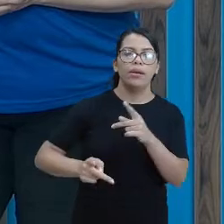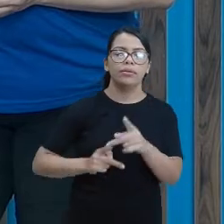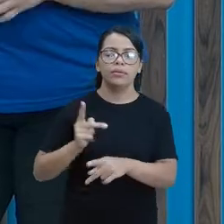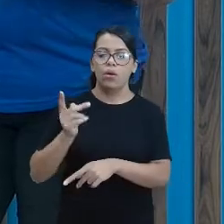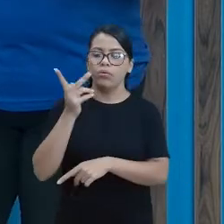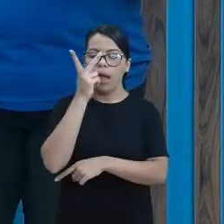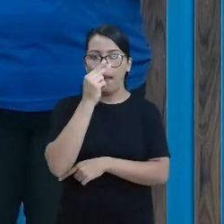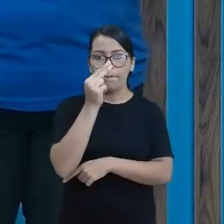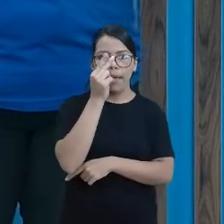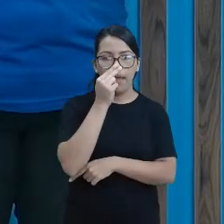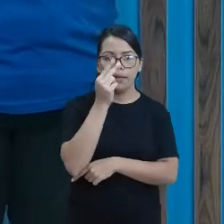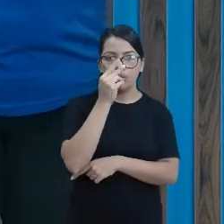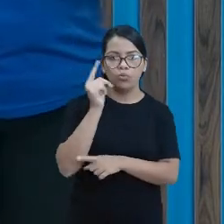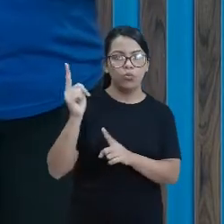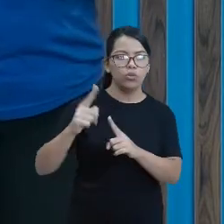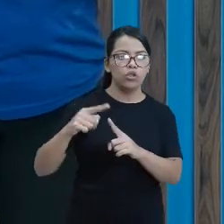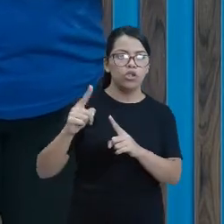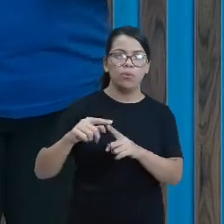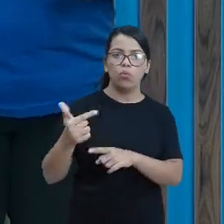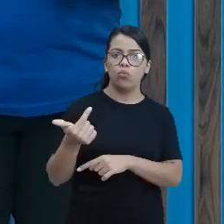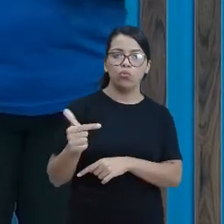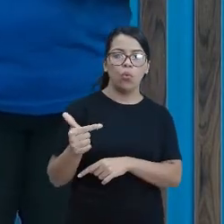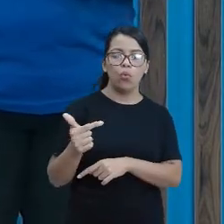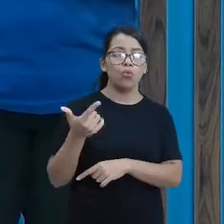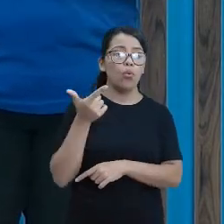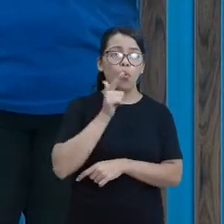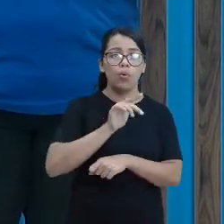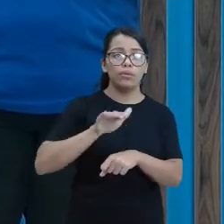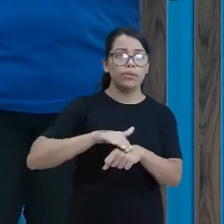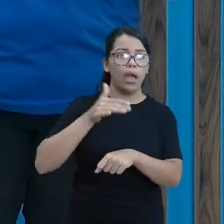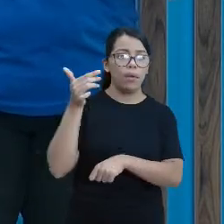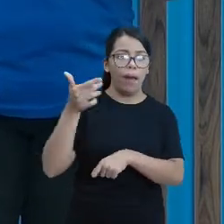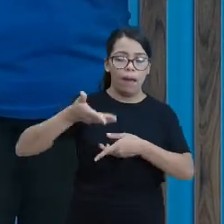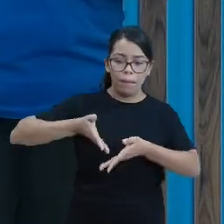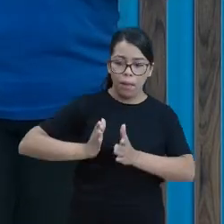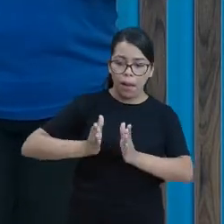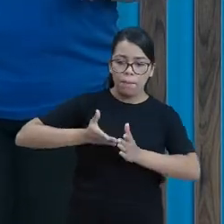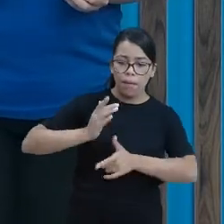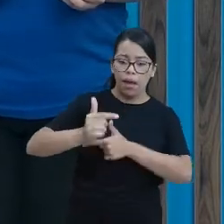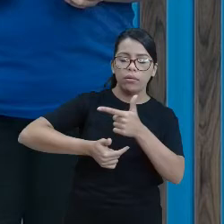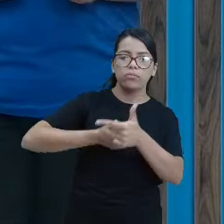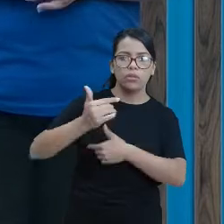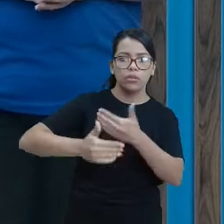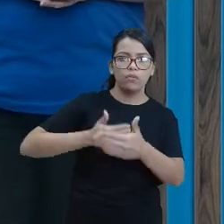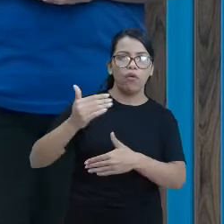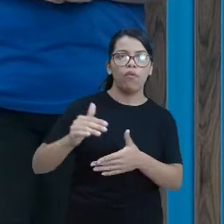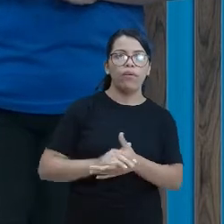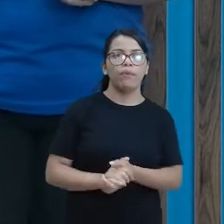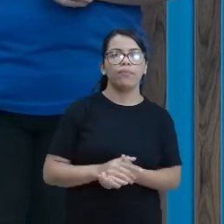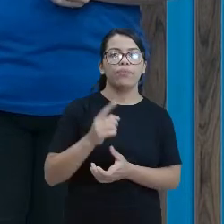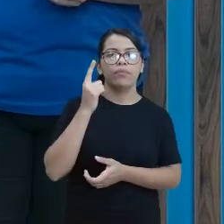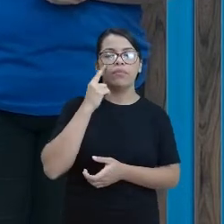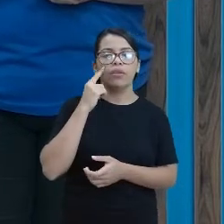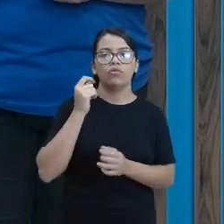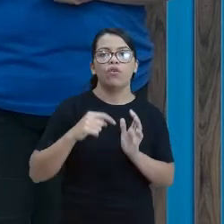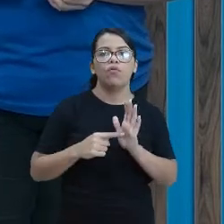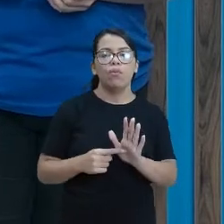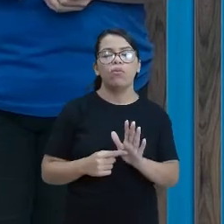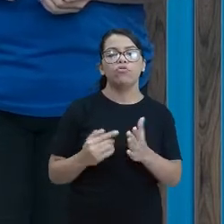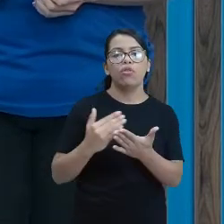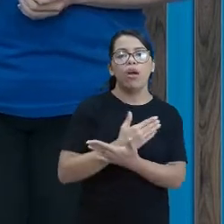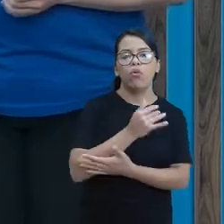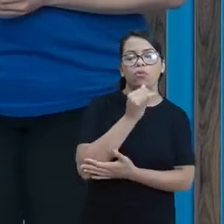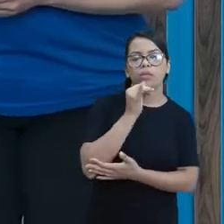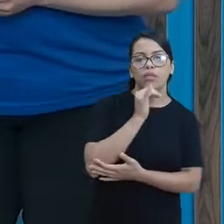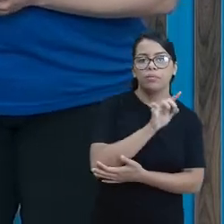E aí, como é que pode ocorrer isso? Existem várias maneiras de ocorrer a especiação, gente, mas eu vou trazer aqui um exemplo